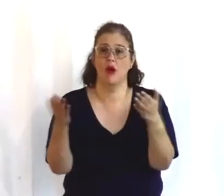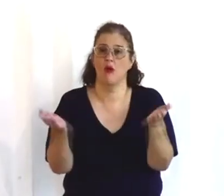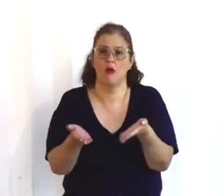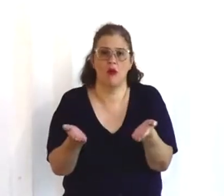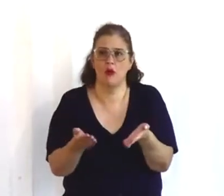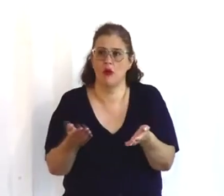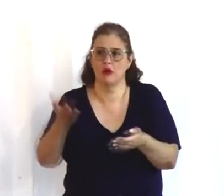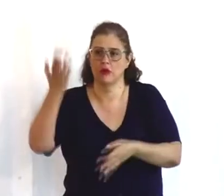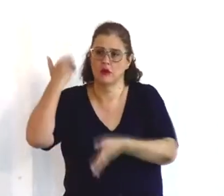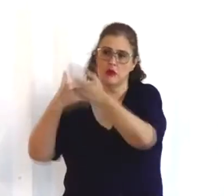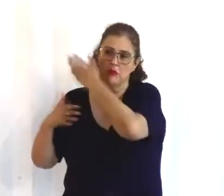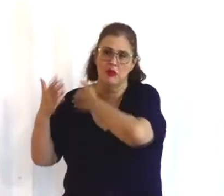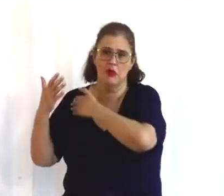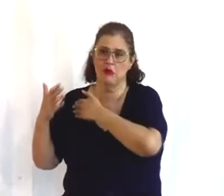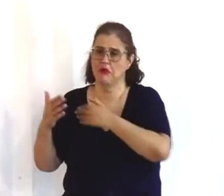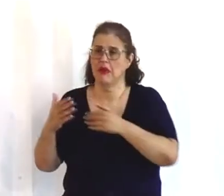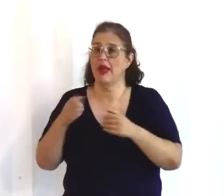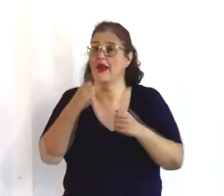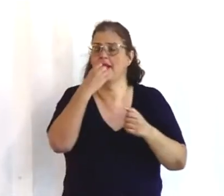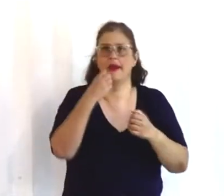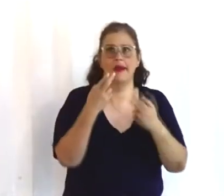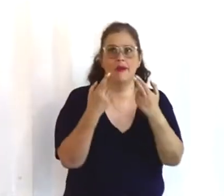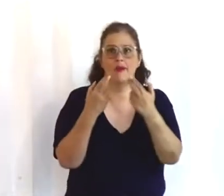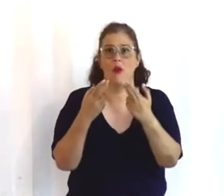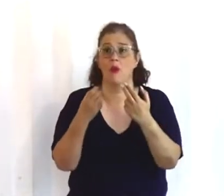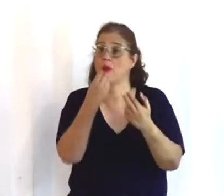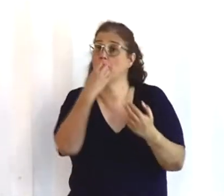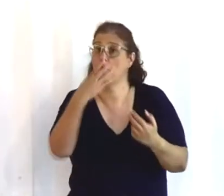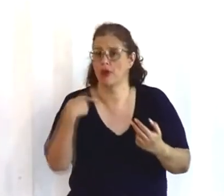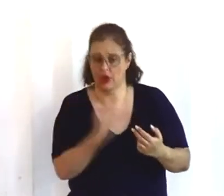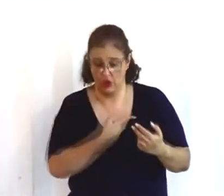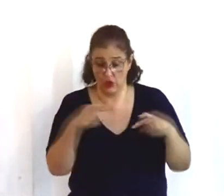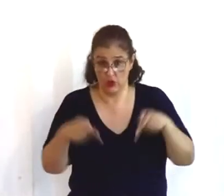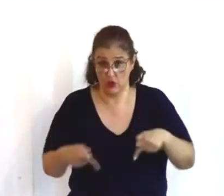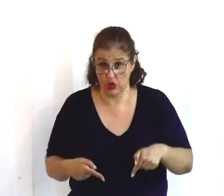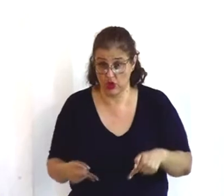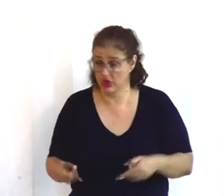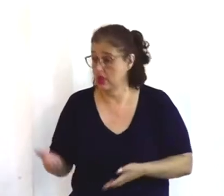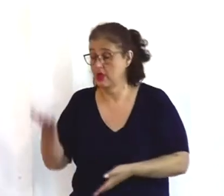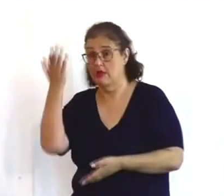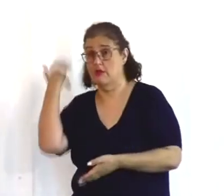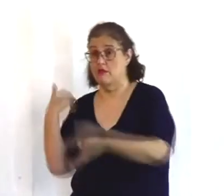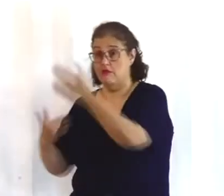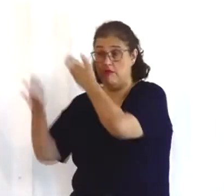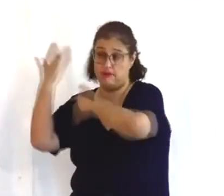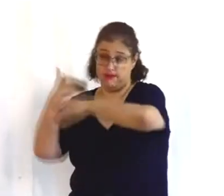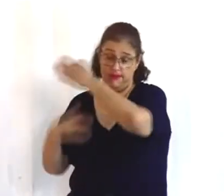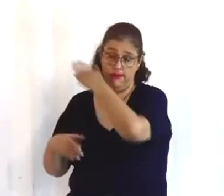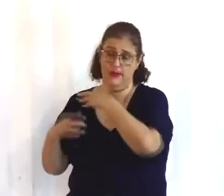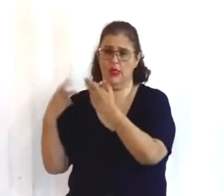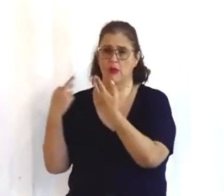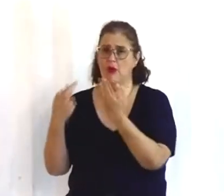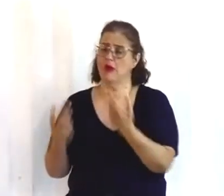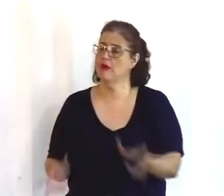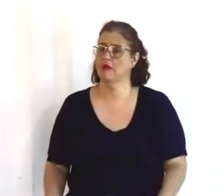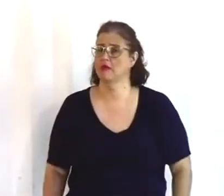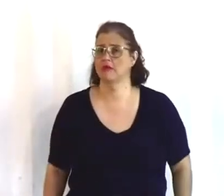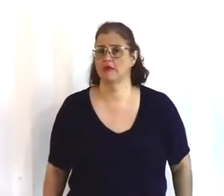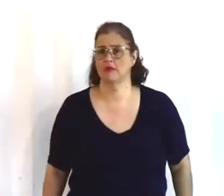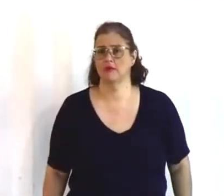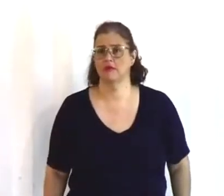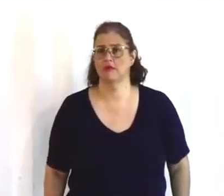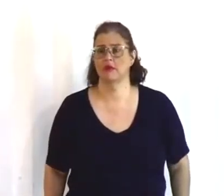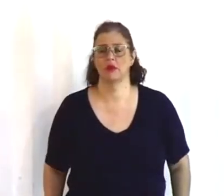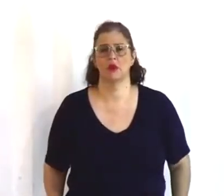Pátimos. Nós bem sabemos que das 7 igrejas, somente 2 não recebem nenhum tipo de correção ou de censura da parte do